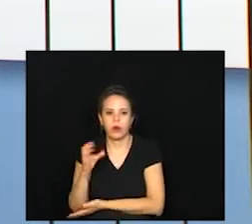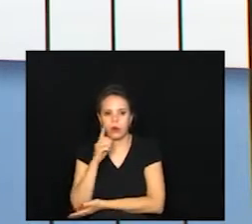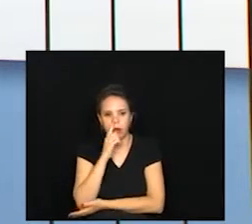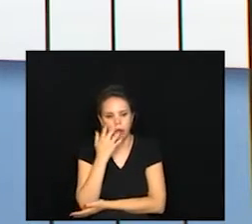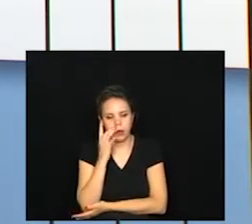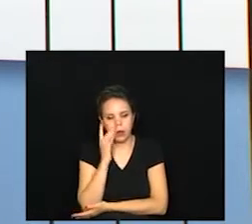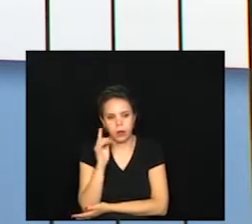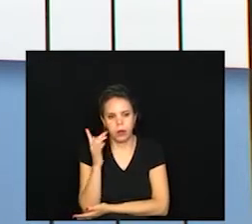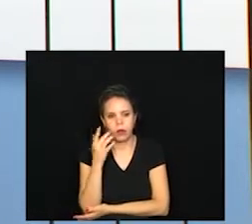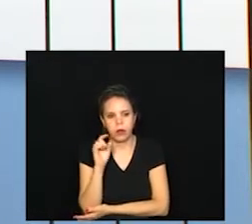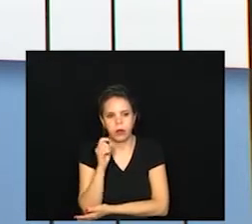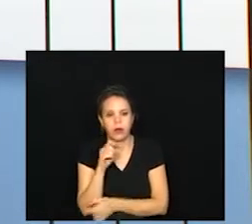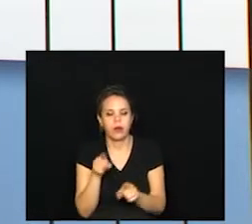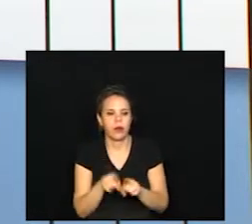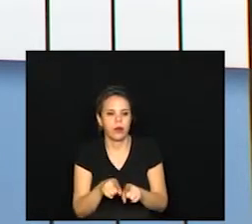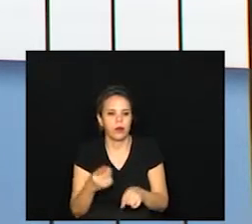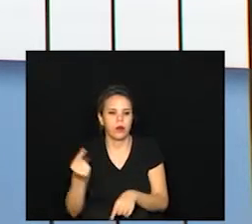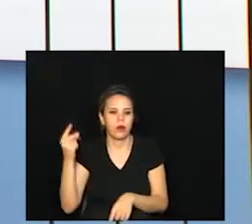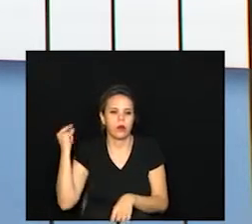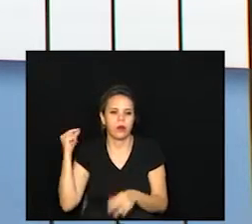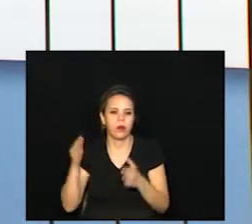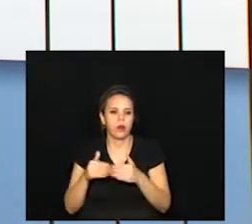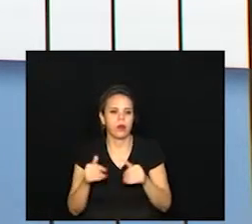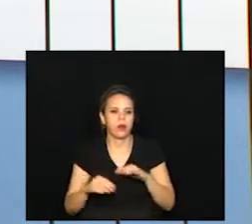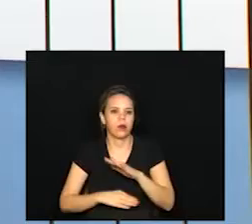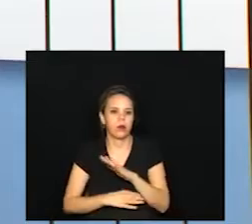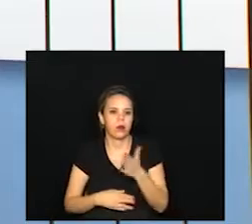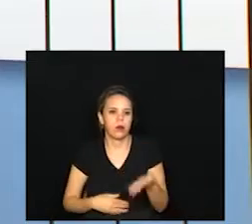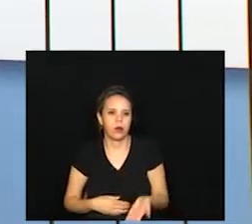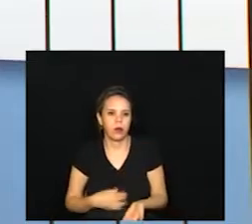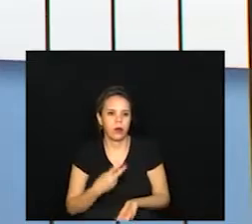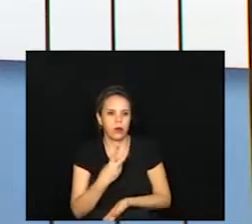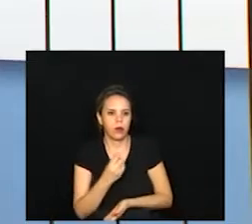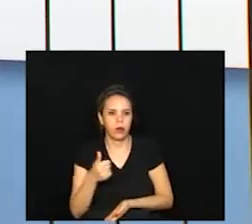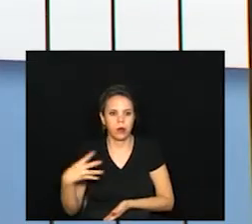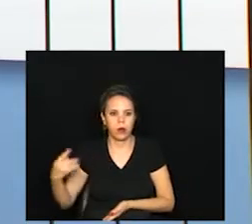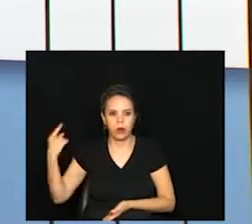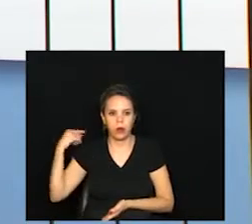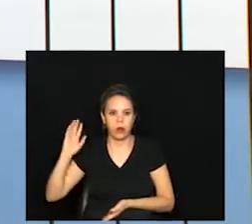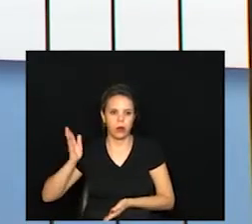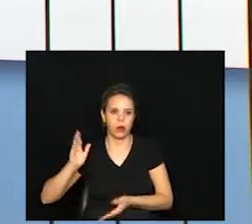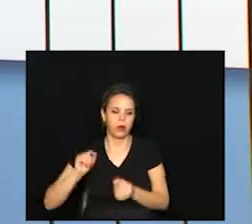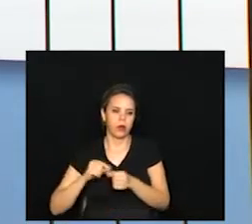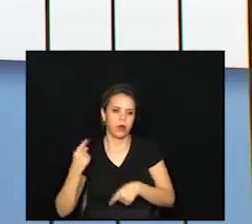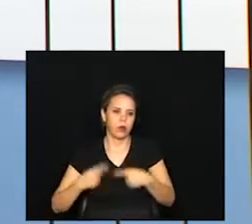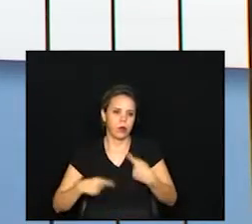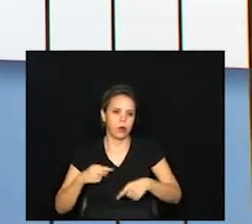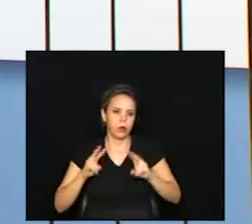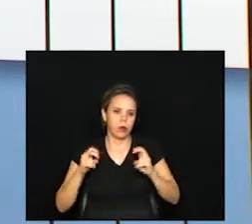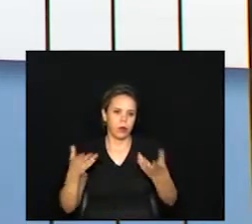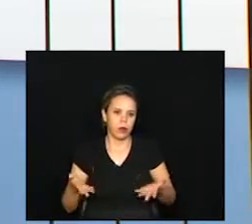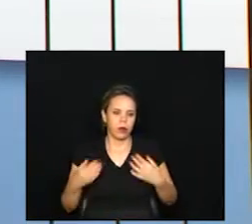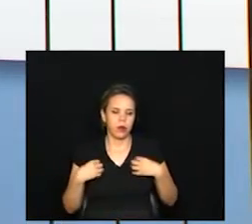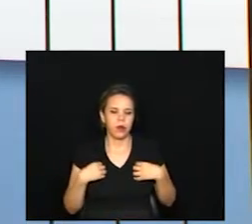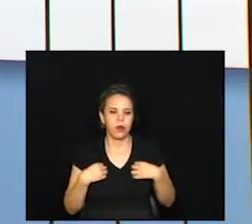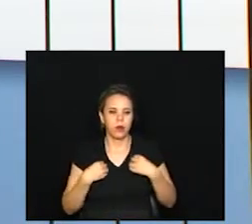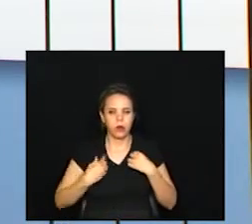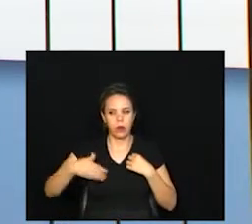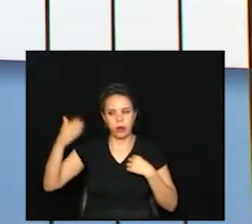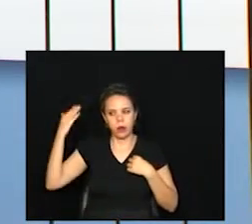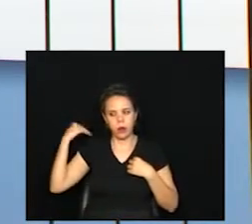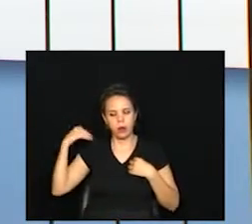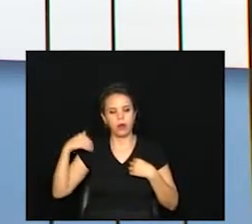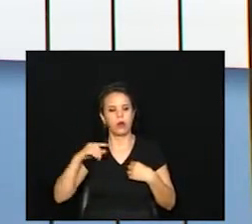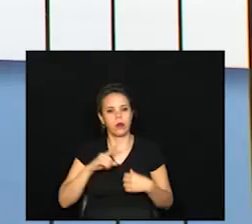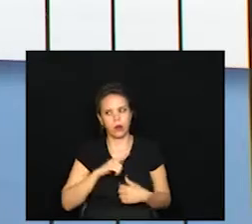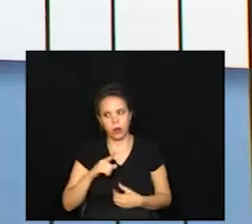Grande e Ouro Verde é uma demanda antiga da Câmara Municipal. Em 2014 já foi discutido esse tema aqui e na época, inclusive,